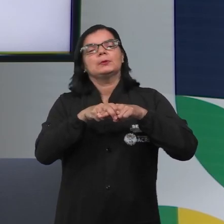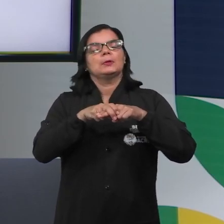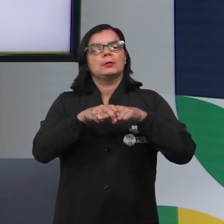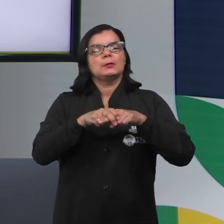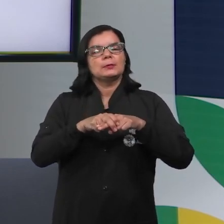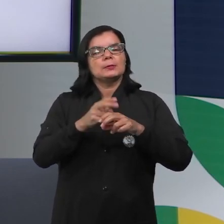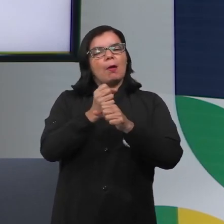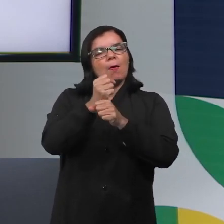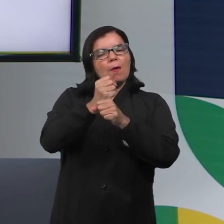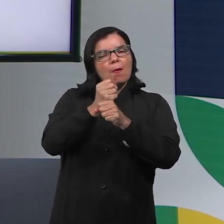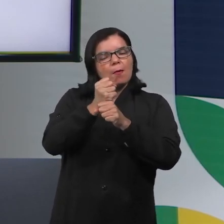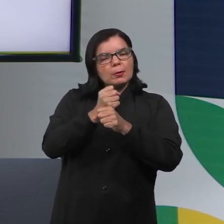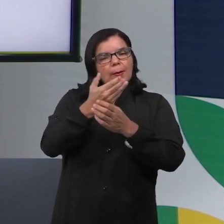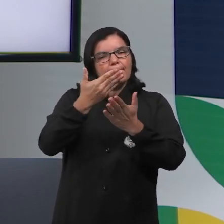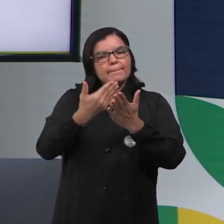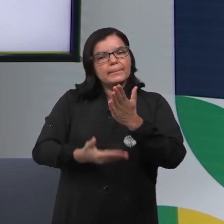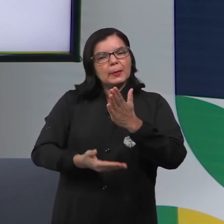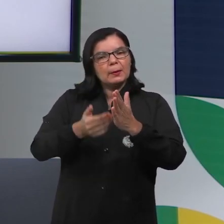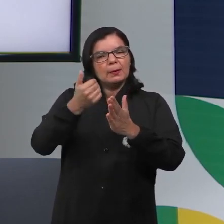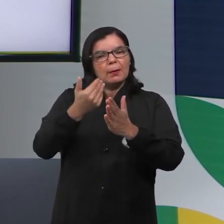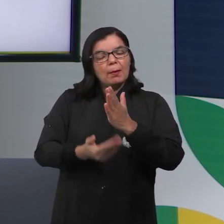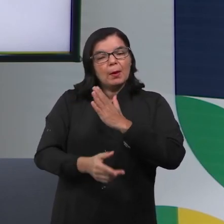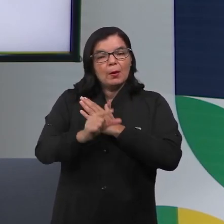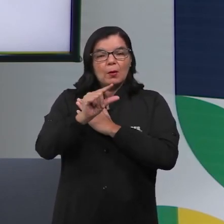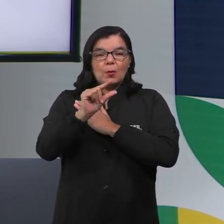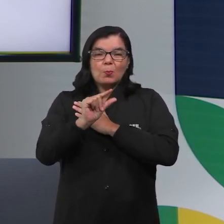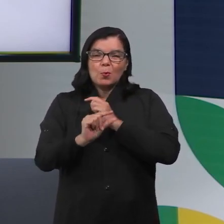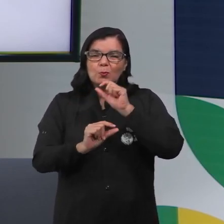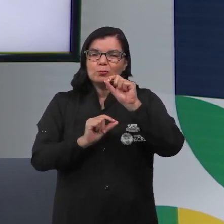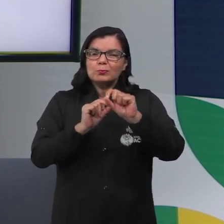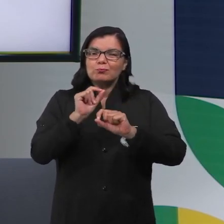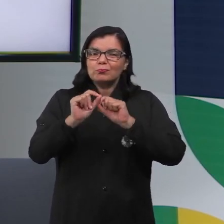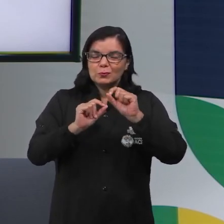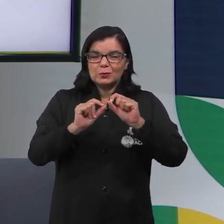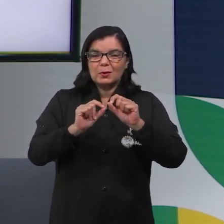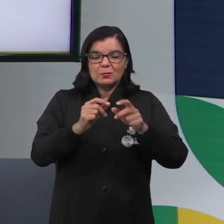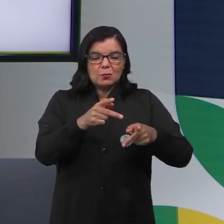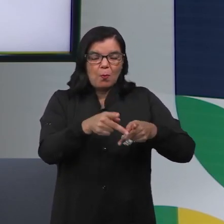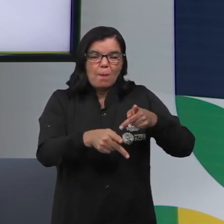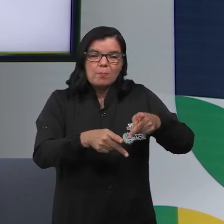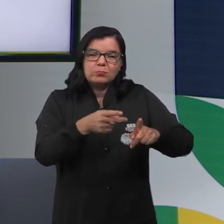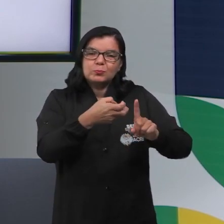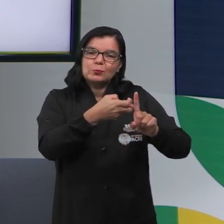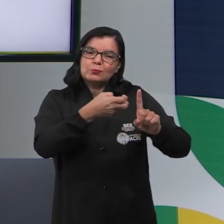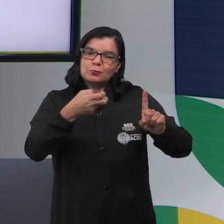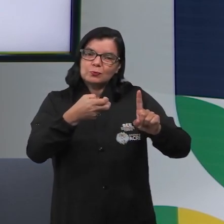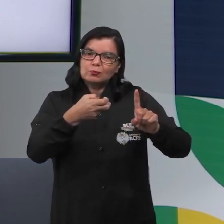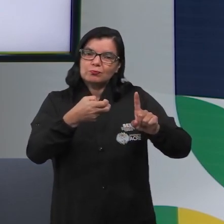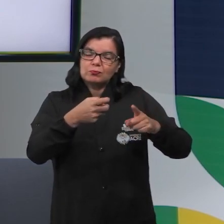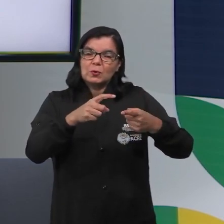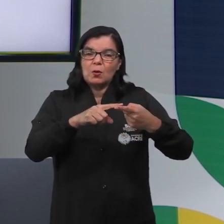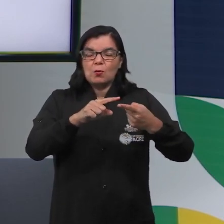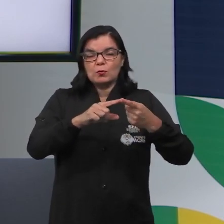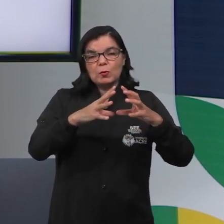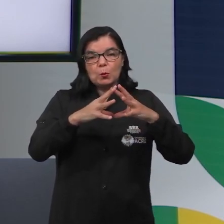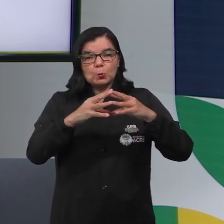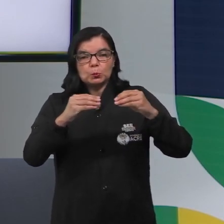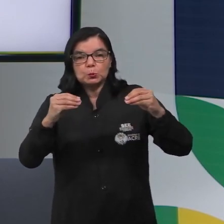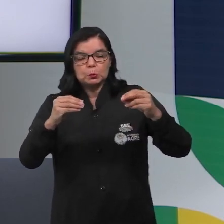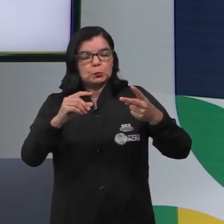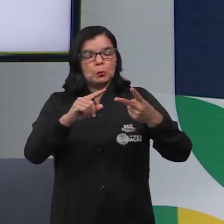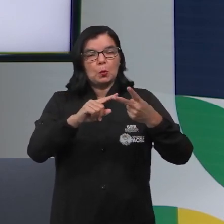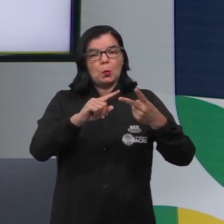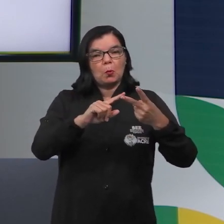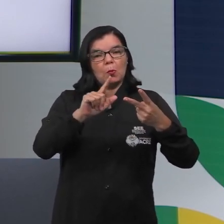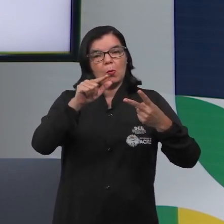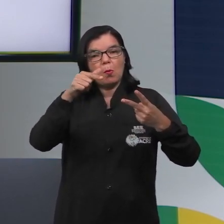a cada ano perdendo um pouco mais aí desses povos. Alguns acabam se extinguindo, outros